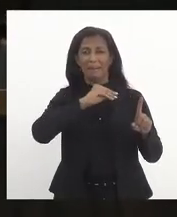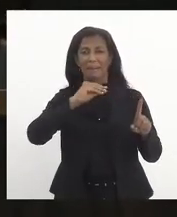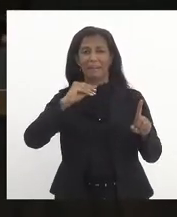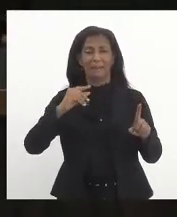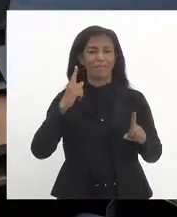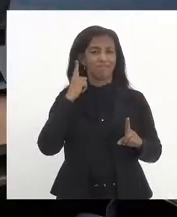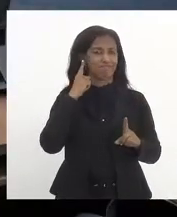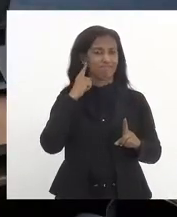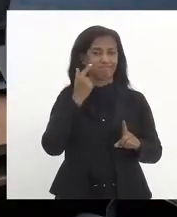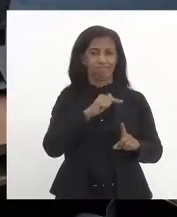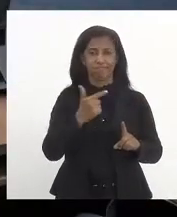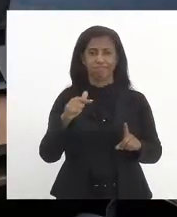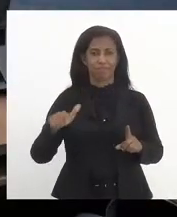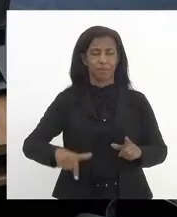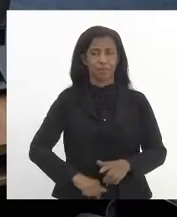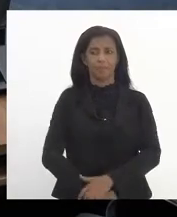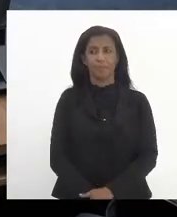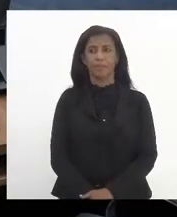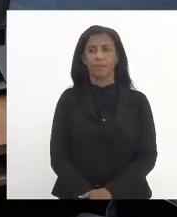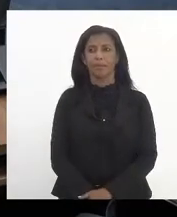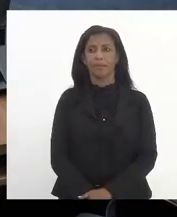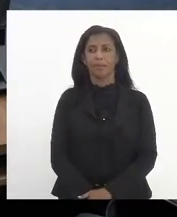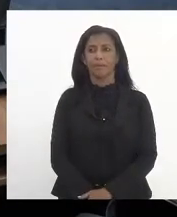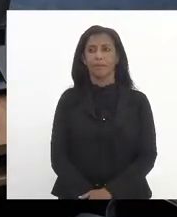ouvindo? Mônica.